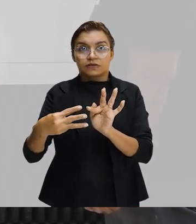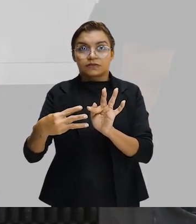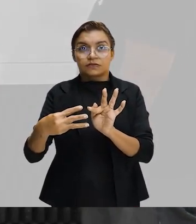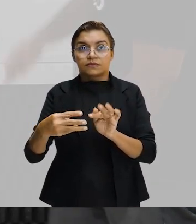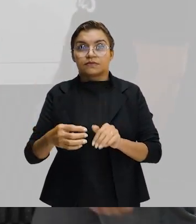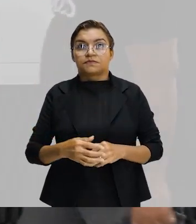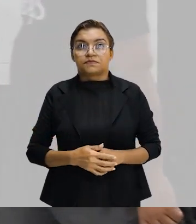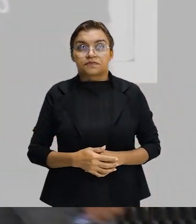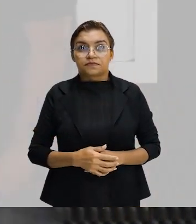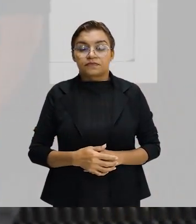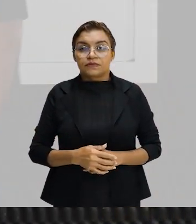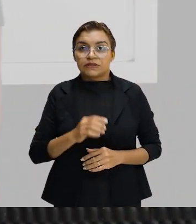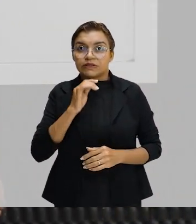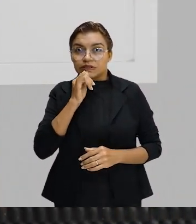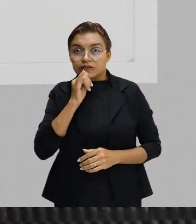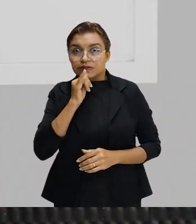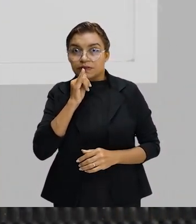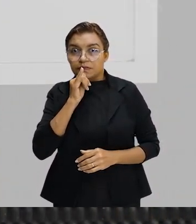por exemplo.